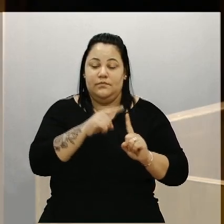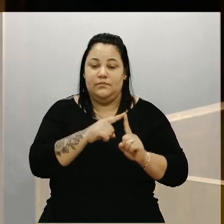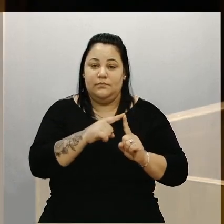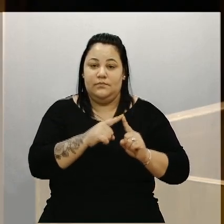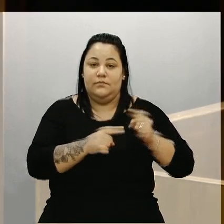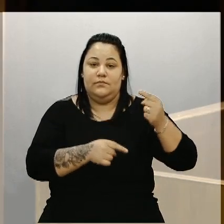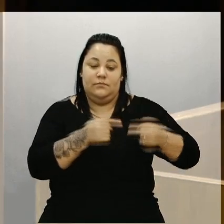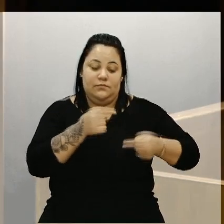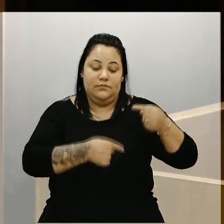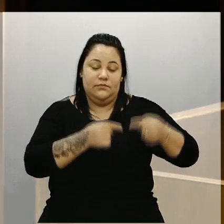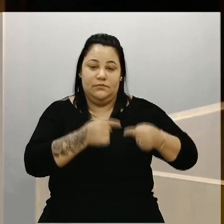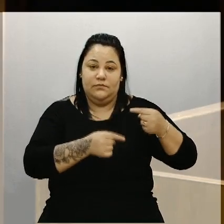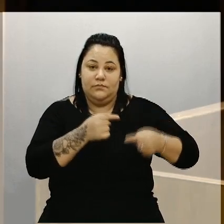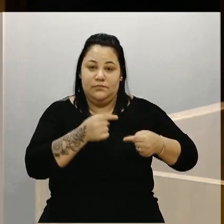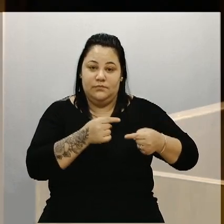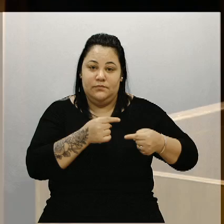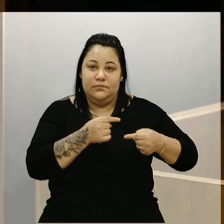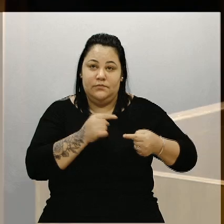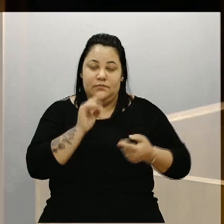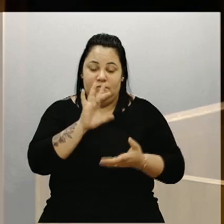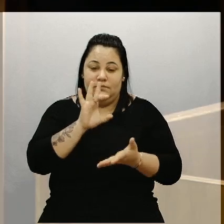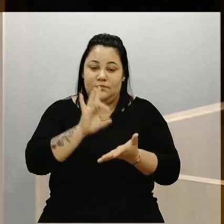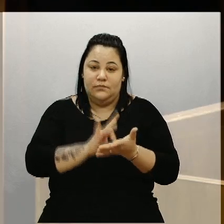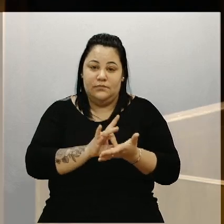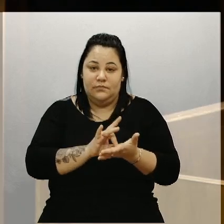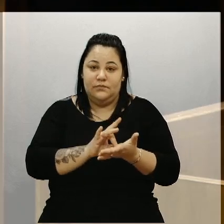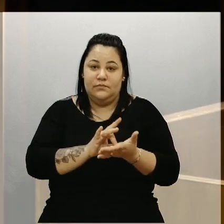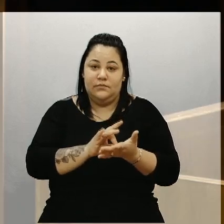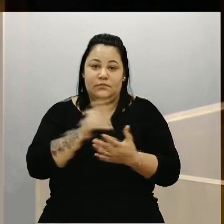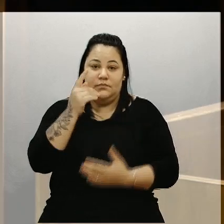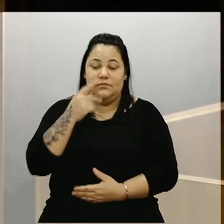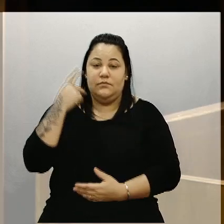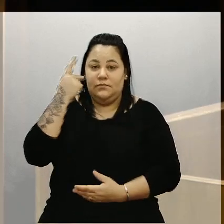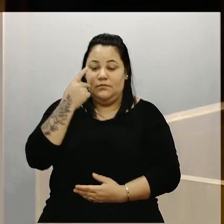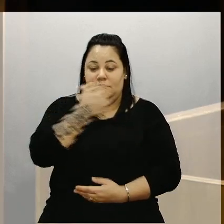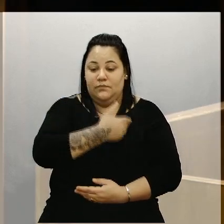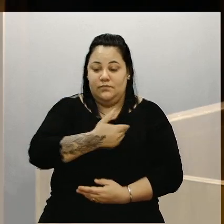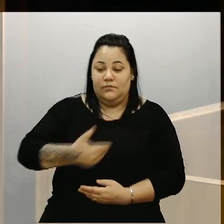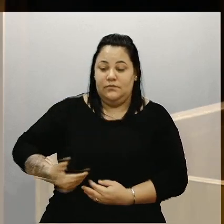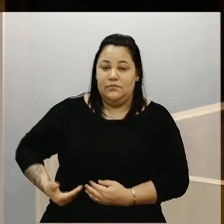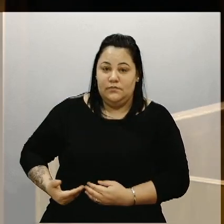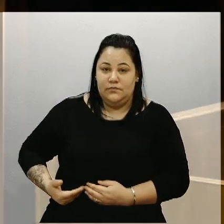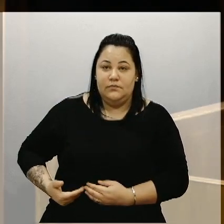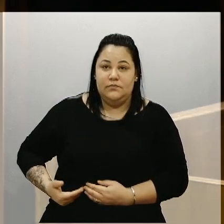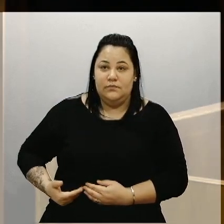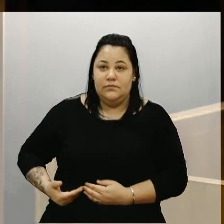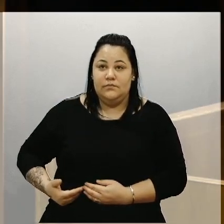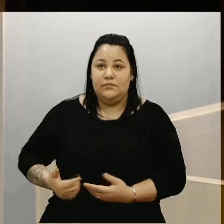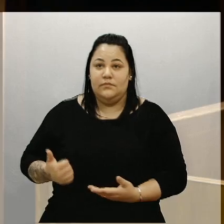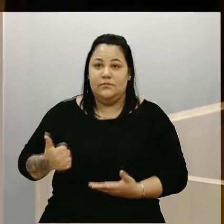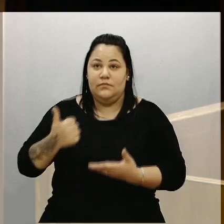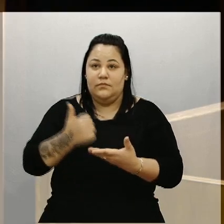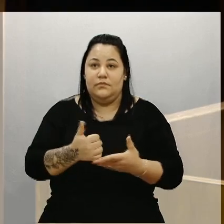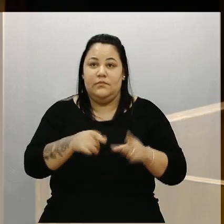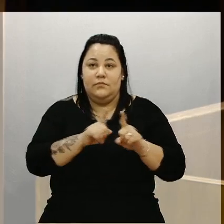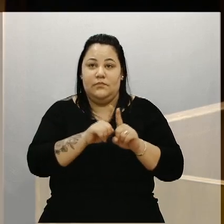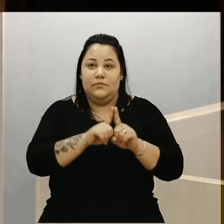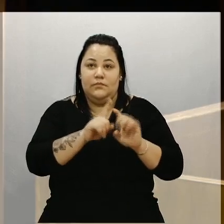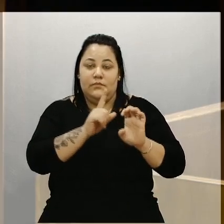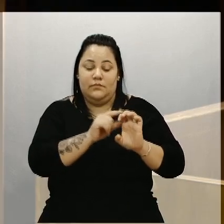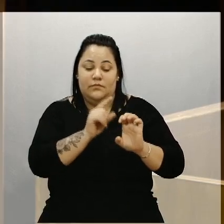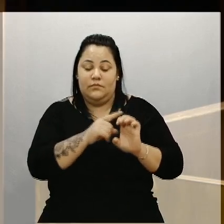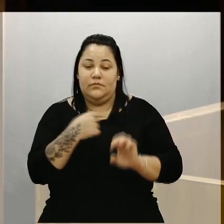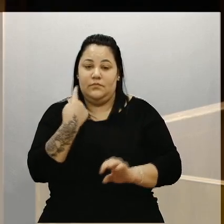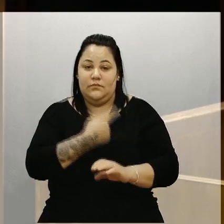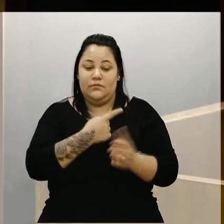e incentivar a implementação de políticas públicas que visem fortalecer e apoiar esses empreendimentos em nossa